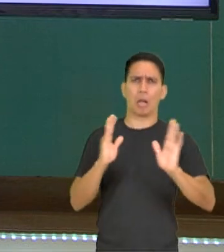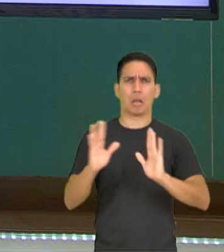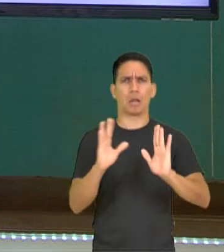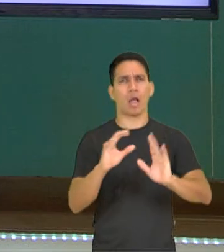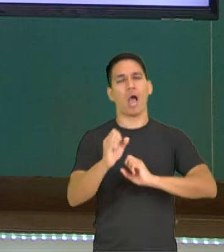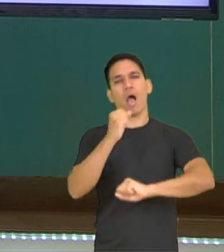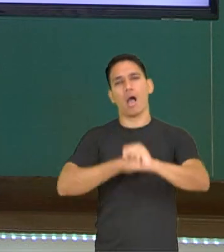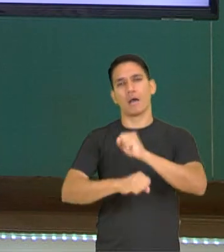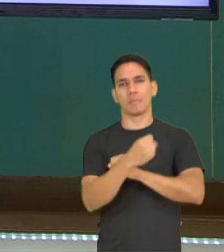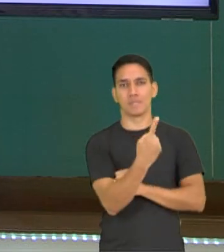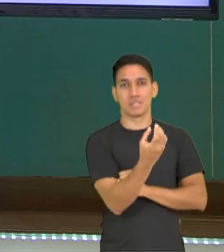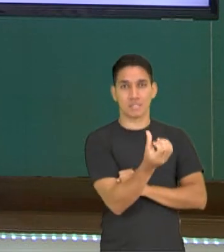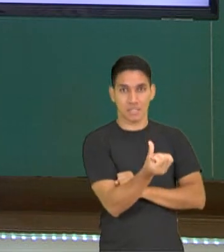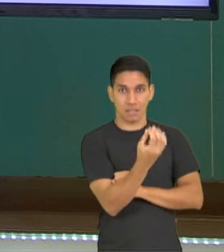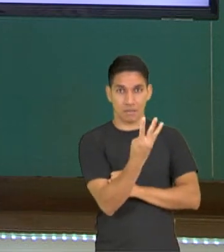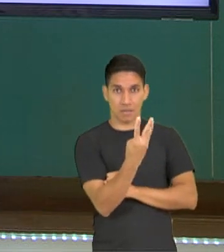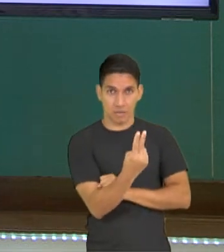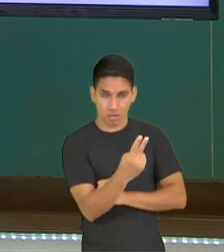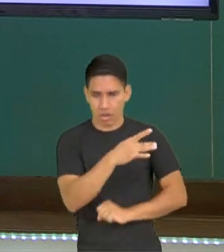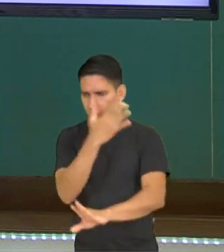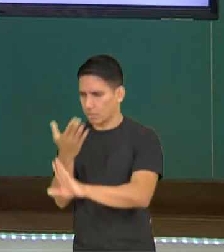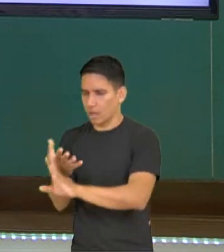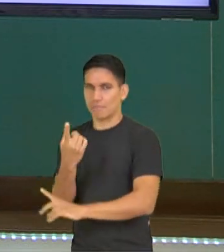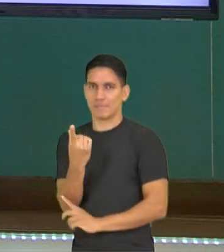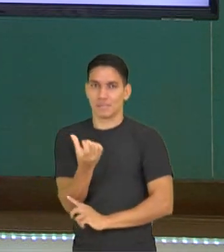de 1642 e